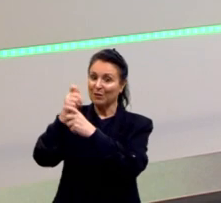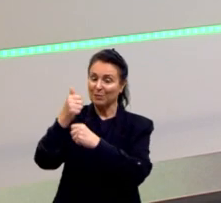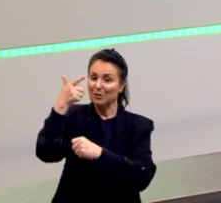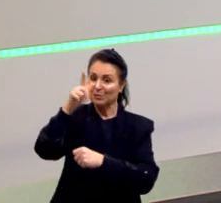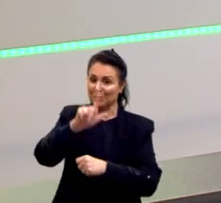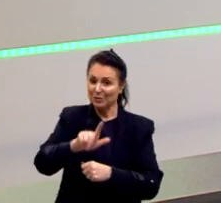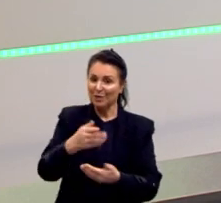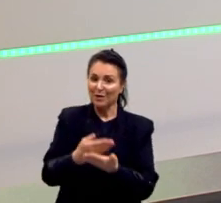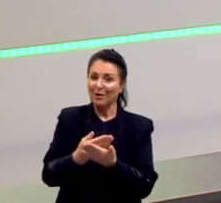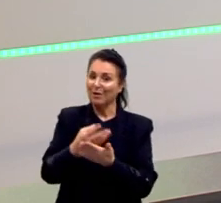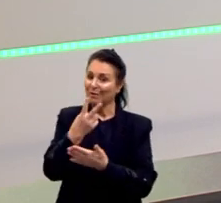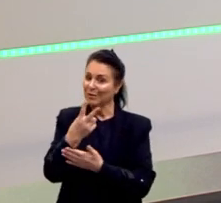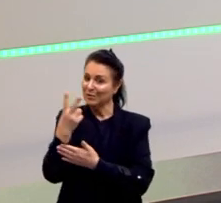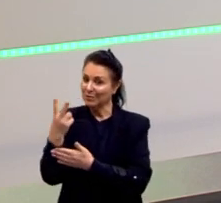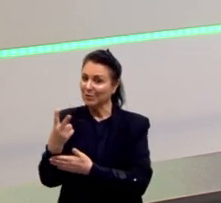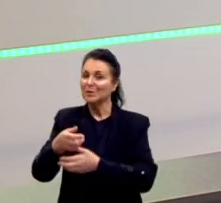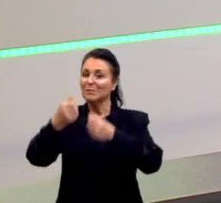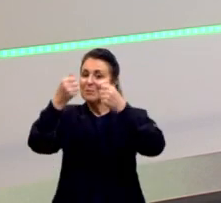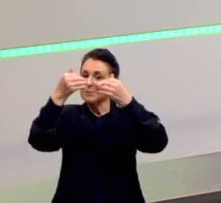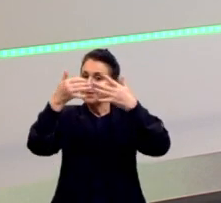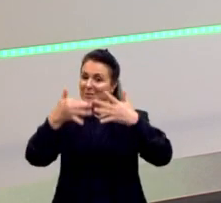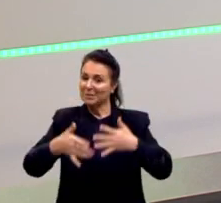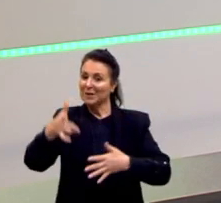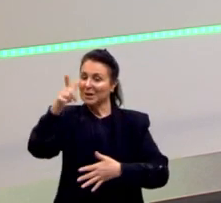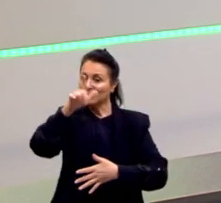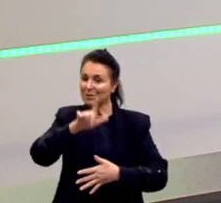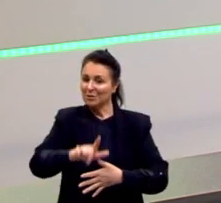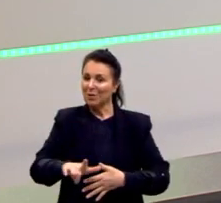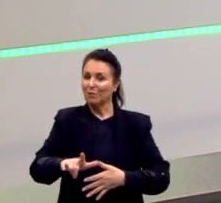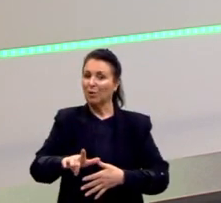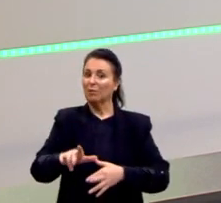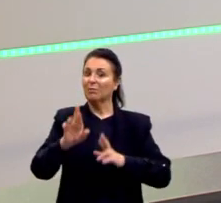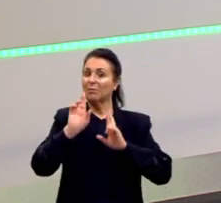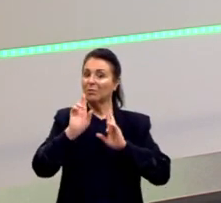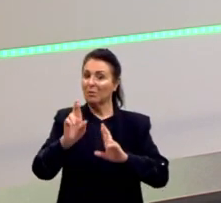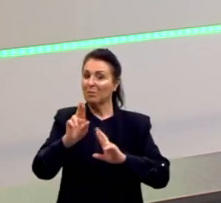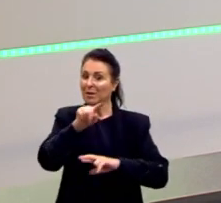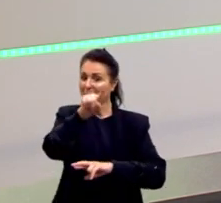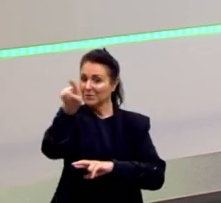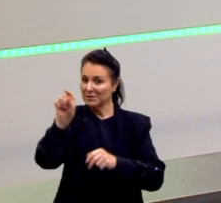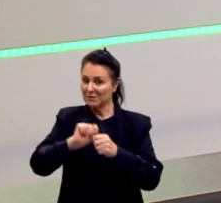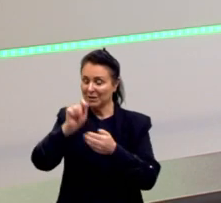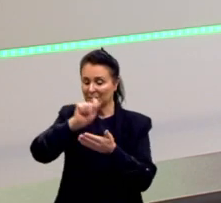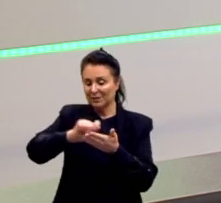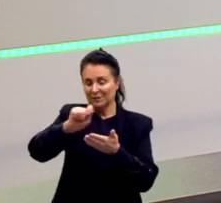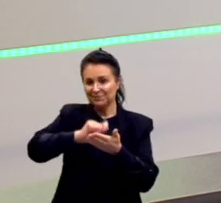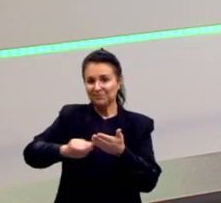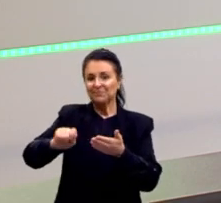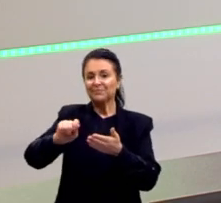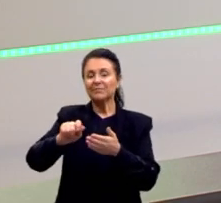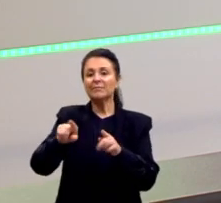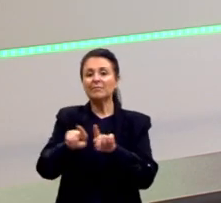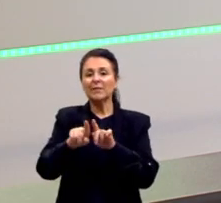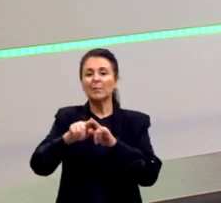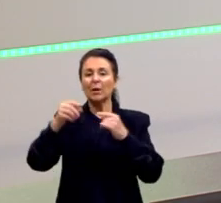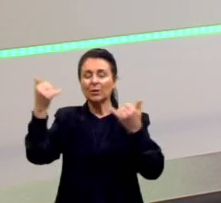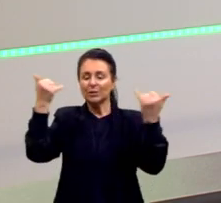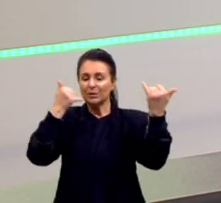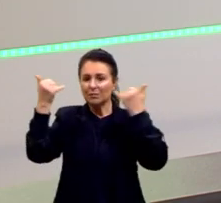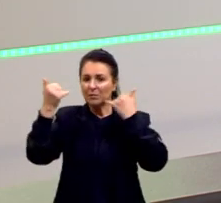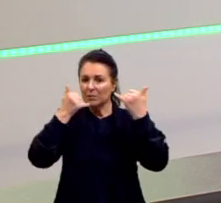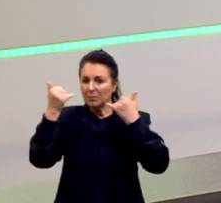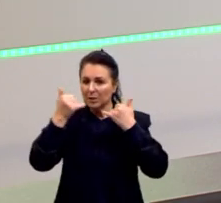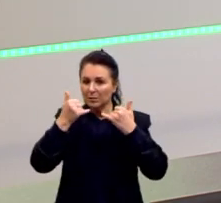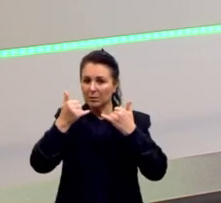essa na sala 22 para falar um pouquinho mais sobre e eu espero que vocês tenham e feitas anotações aguardados informações